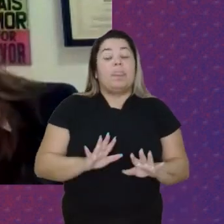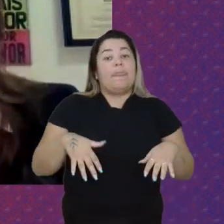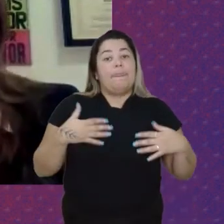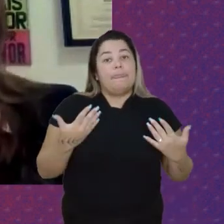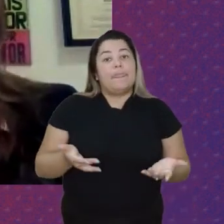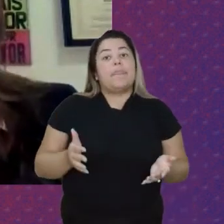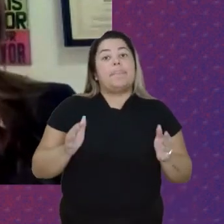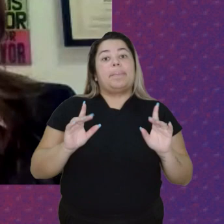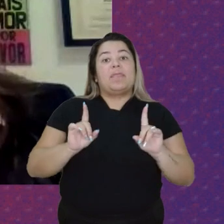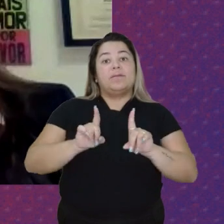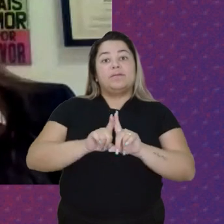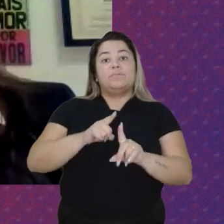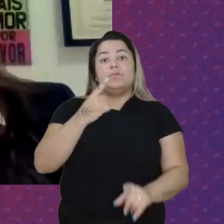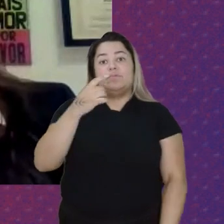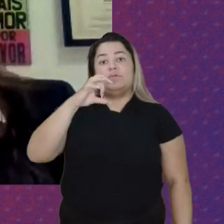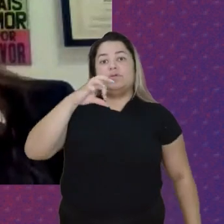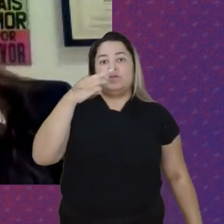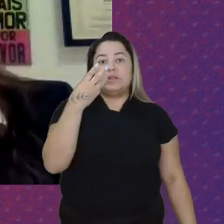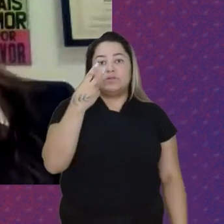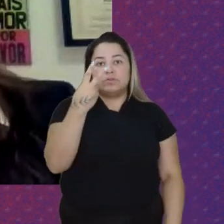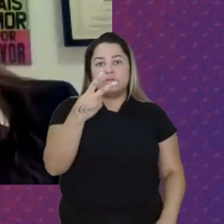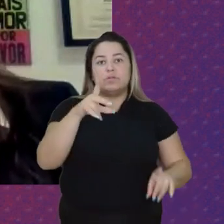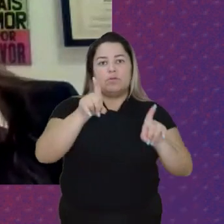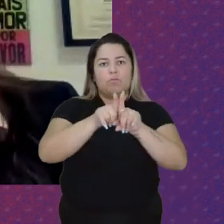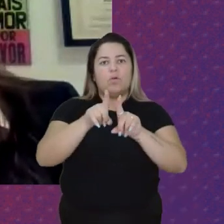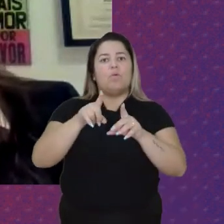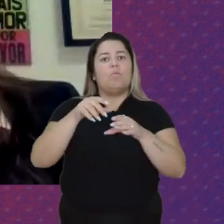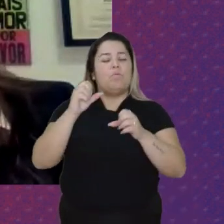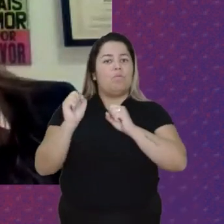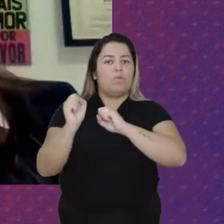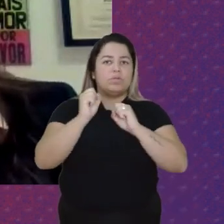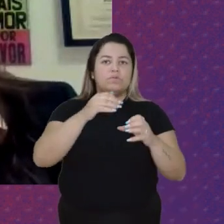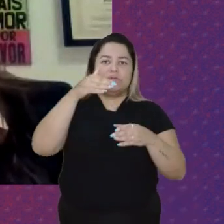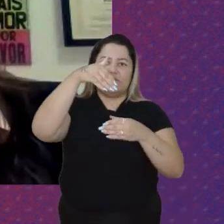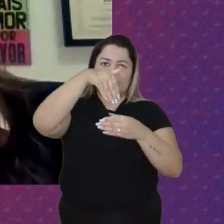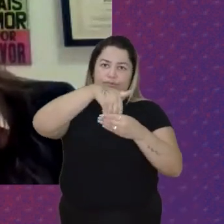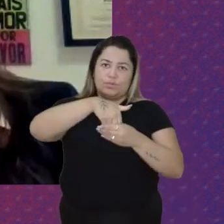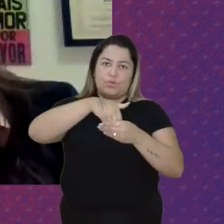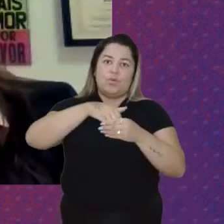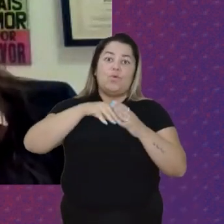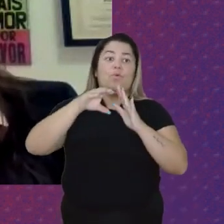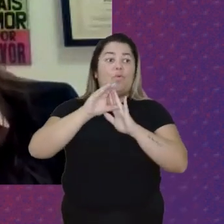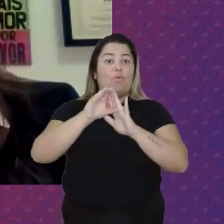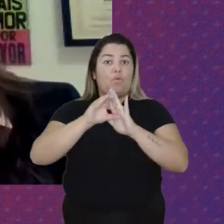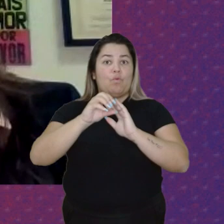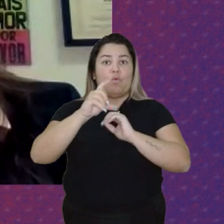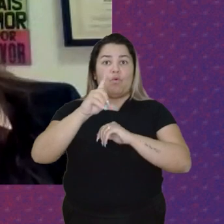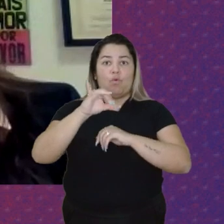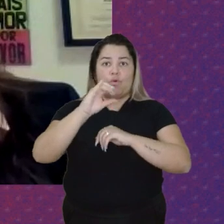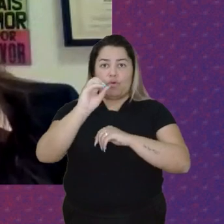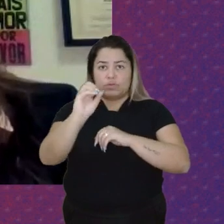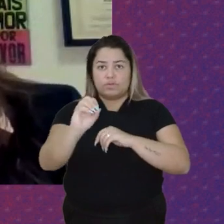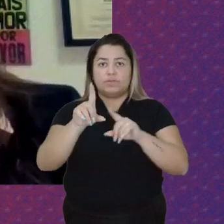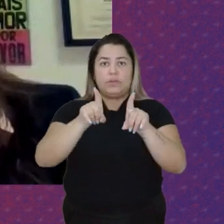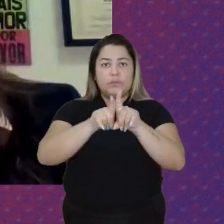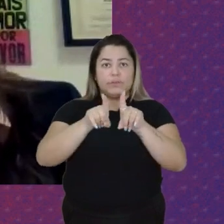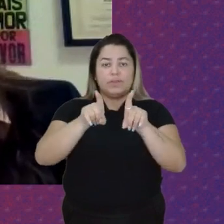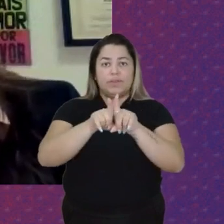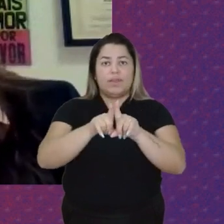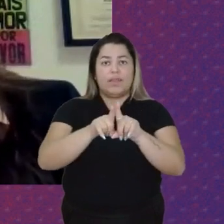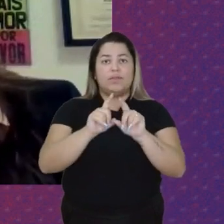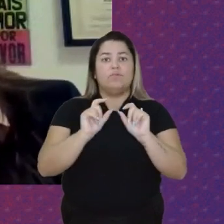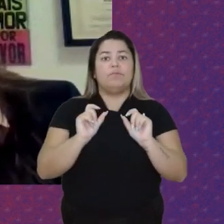em 1932, as mulheres começaram a poder votar e serem votadas com o código, mas nessa época,